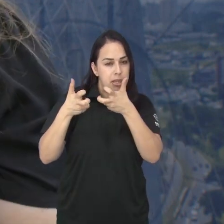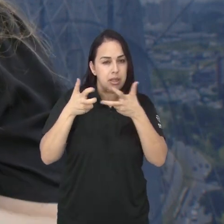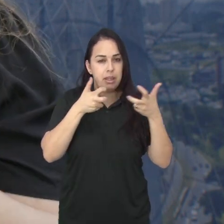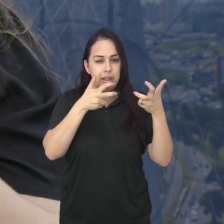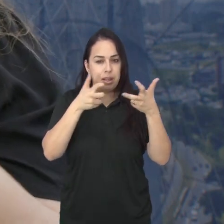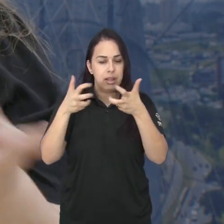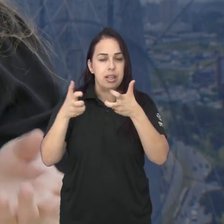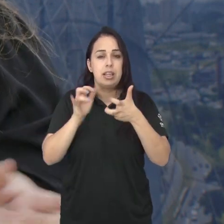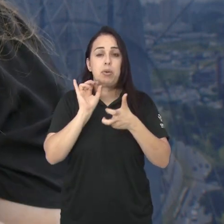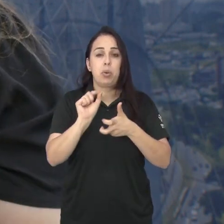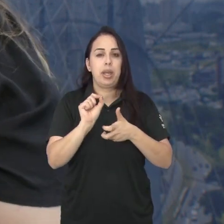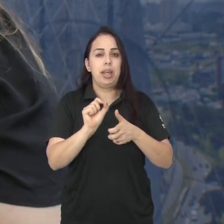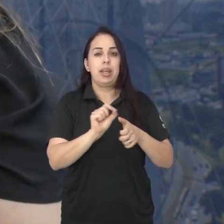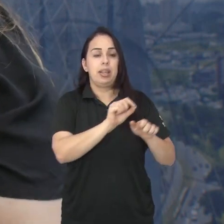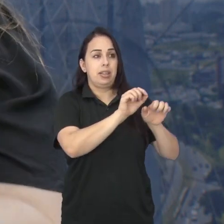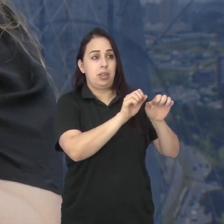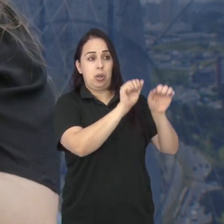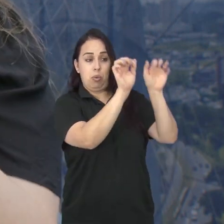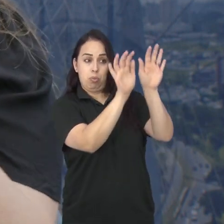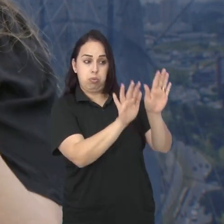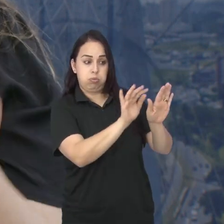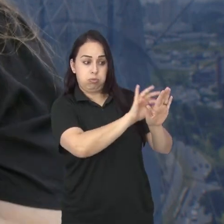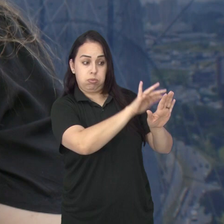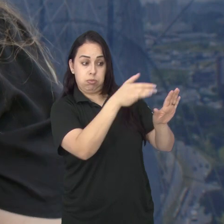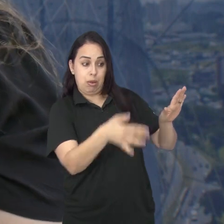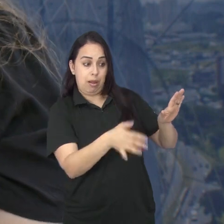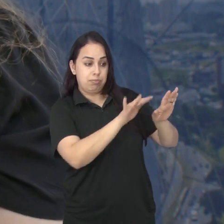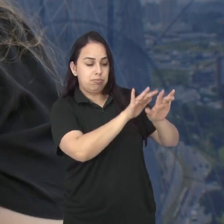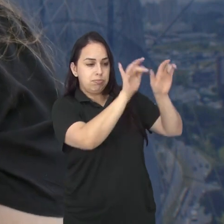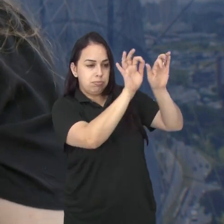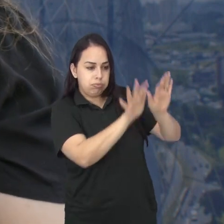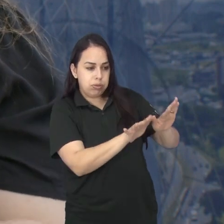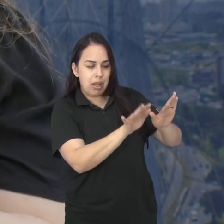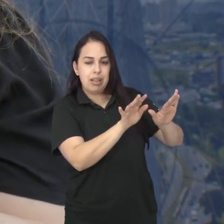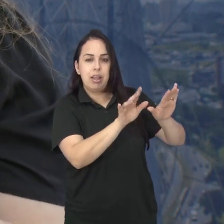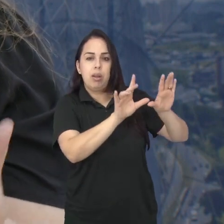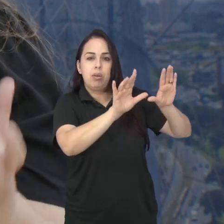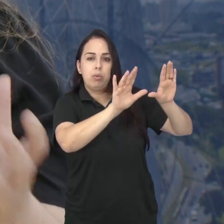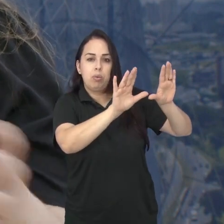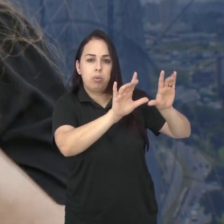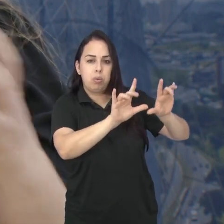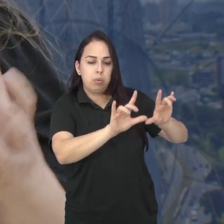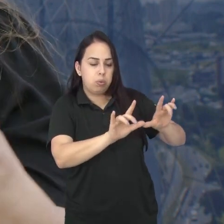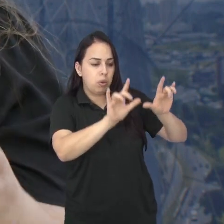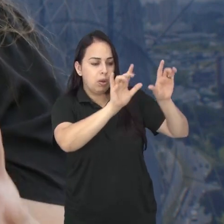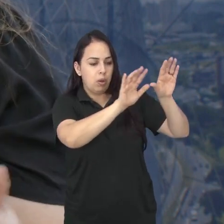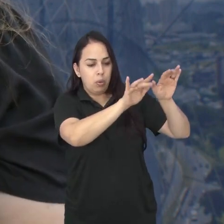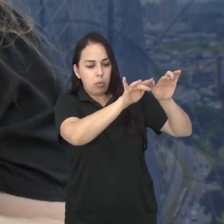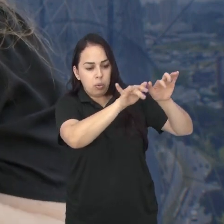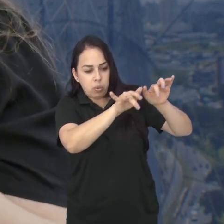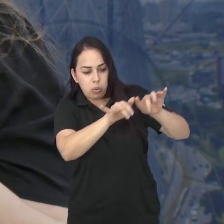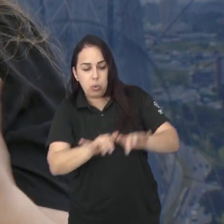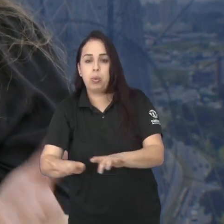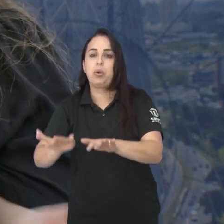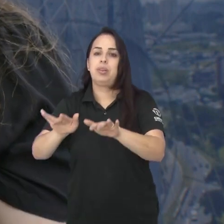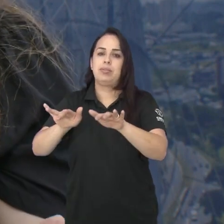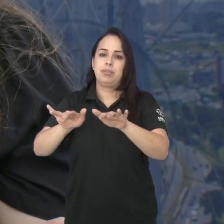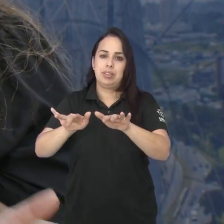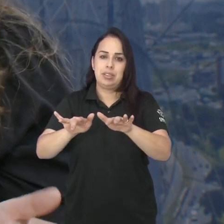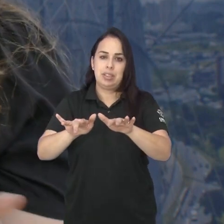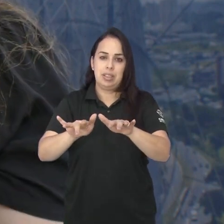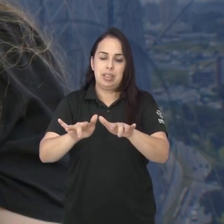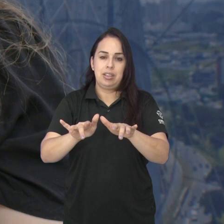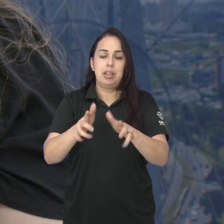né, das calotas polares, por exemplo, que é algo mais simples da gente ver. A quantidade de pedaços de gelo que está no